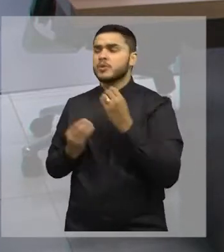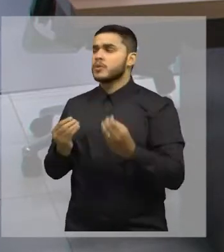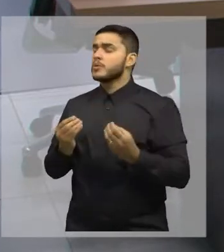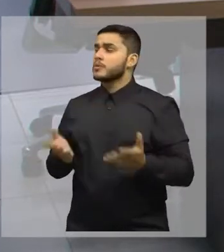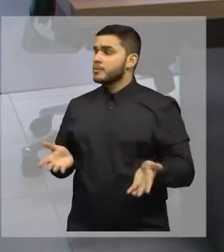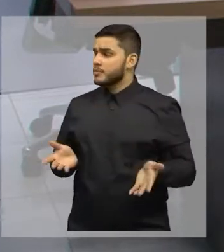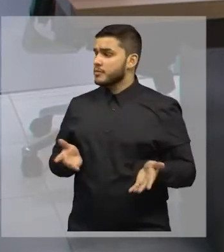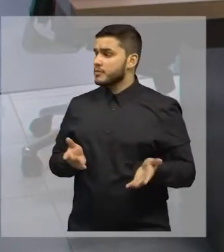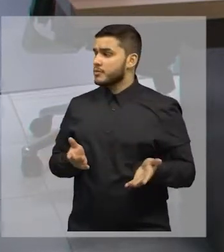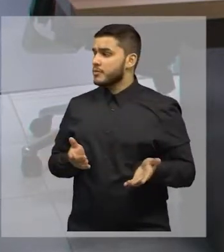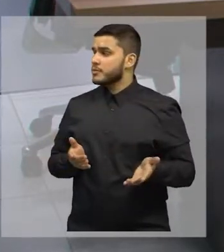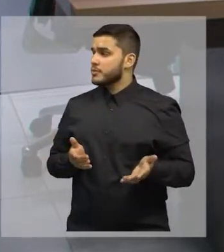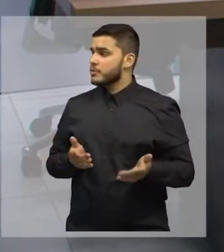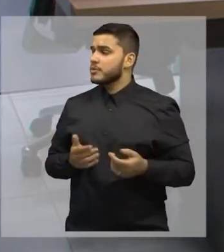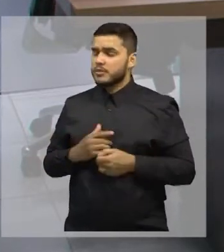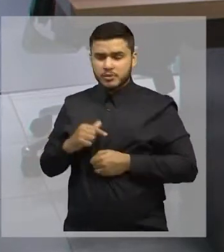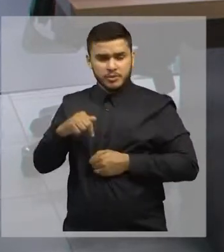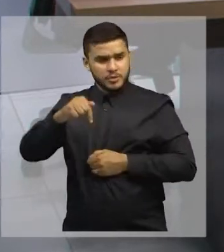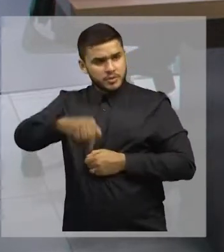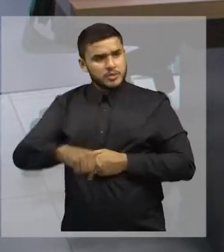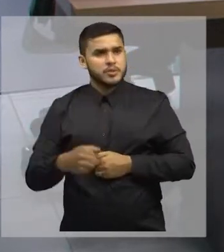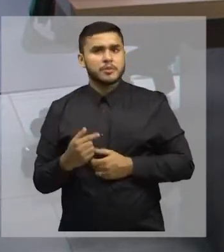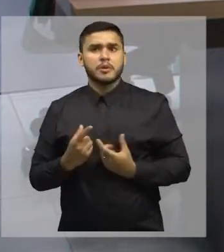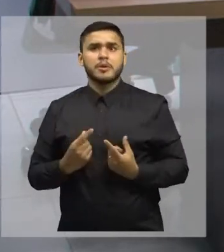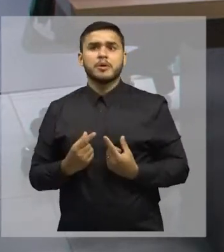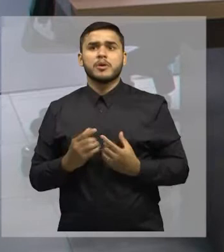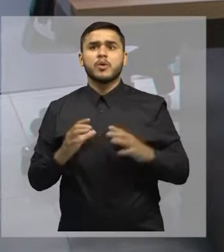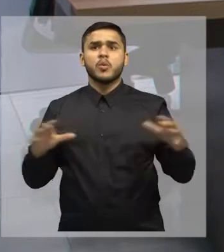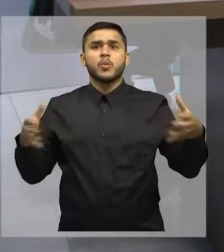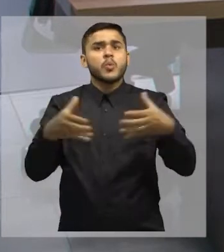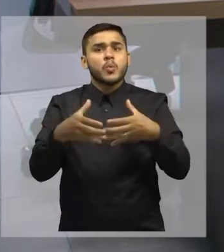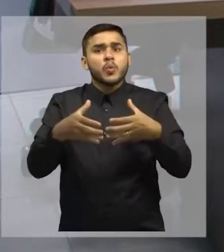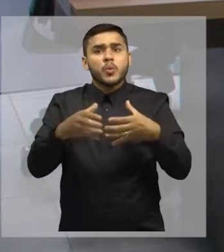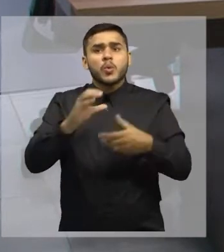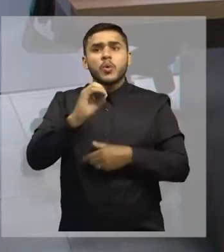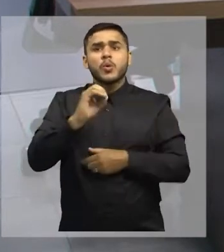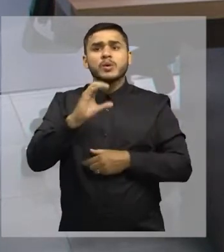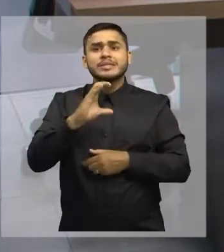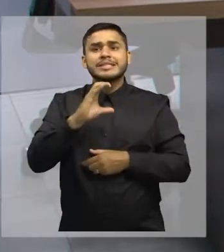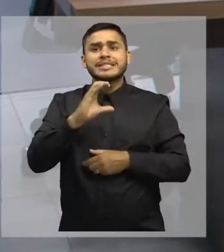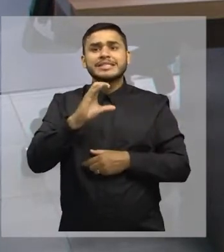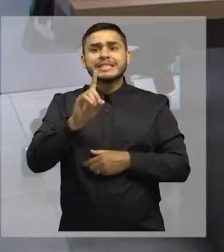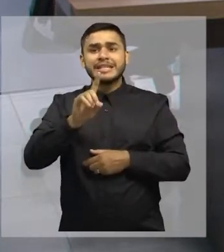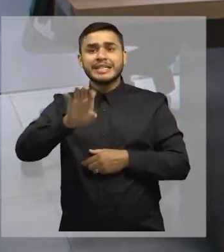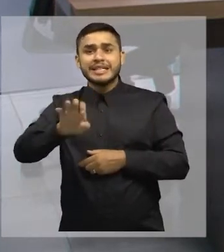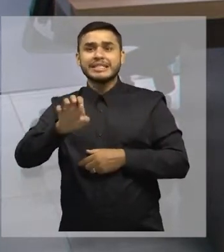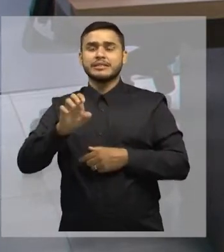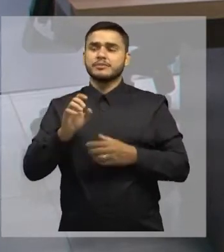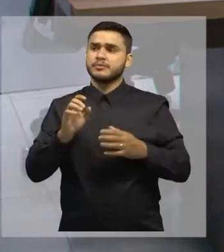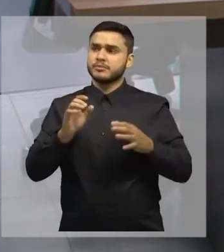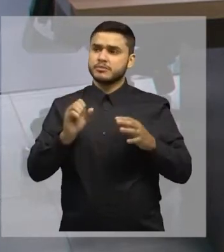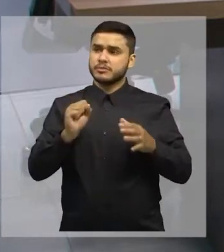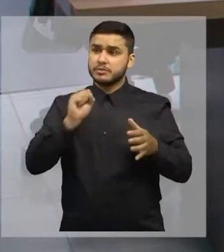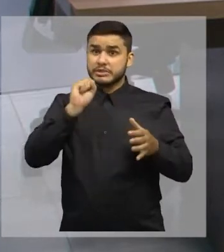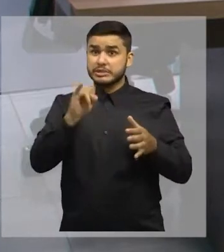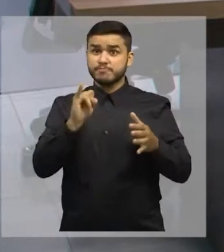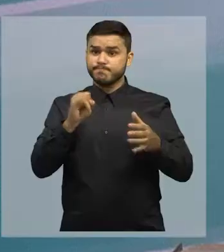de dólares daqui. Você pode entrar na OCDE, na CNBB, onde for, se não tiver um clima